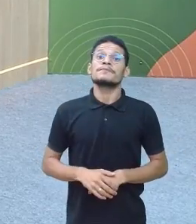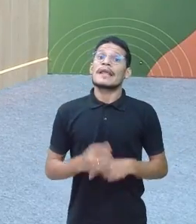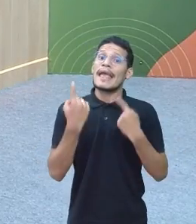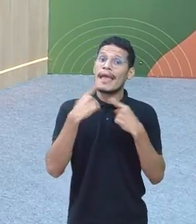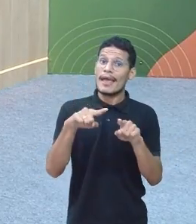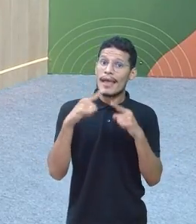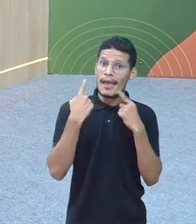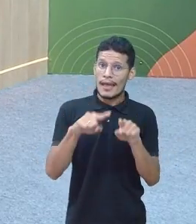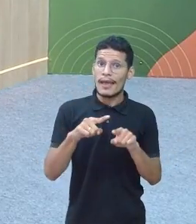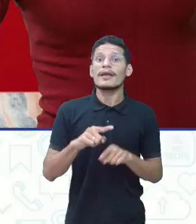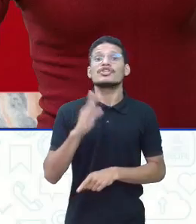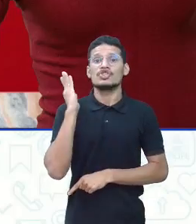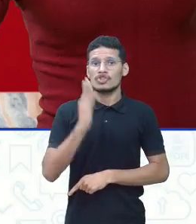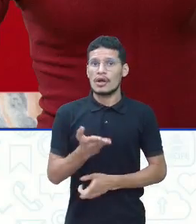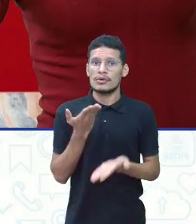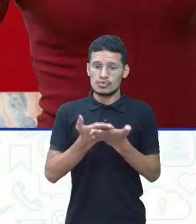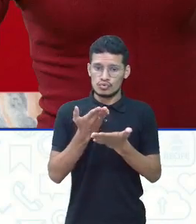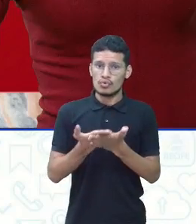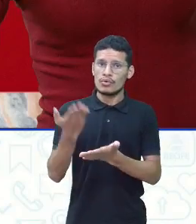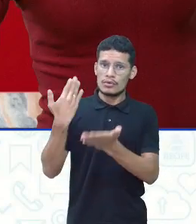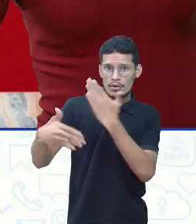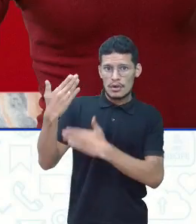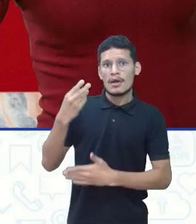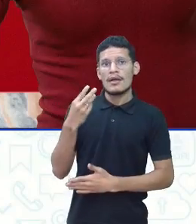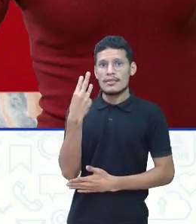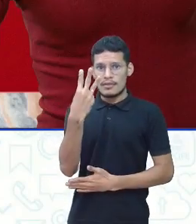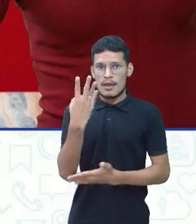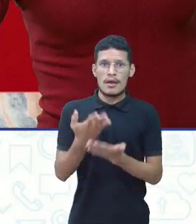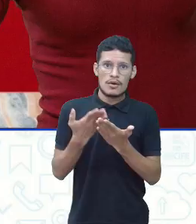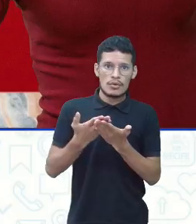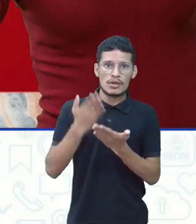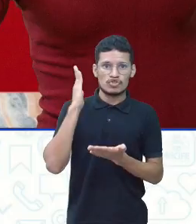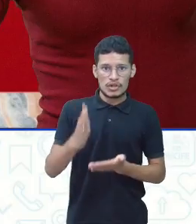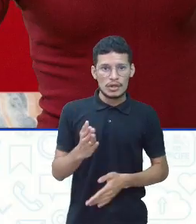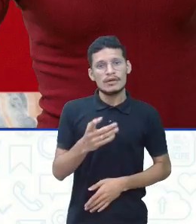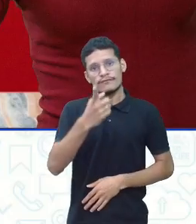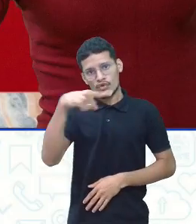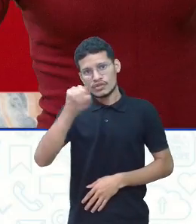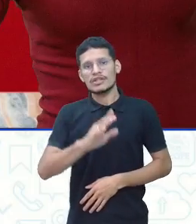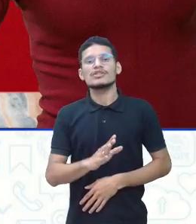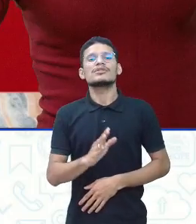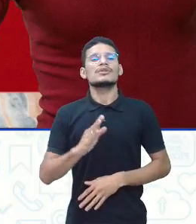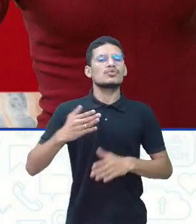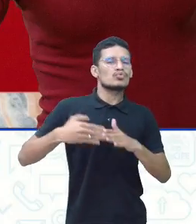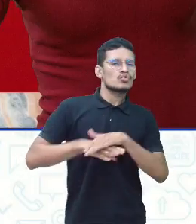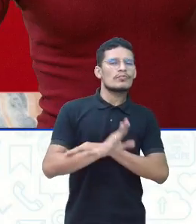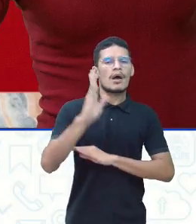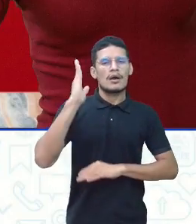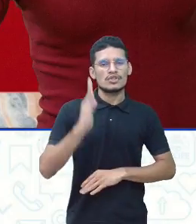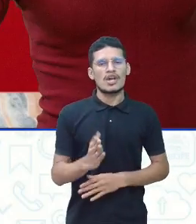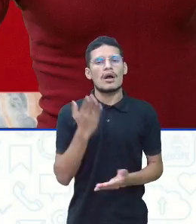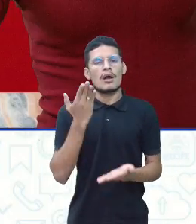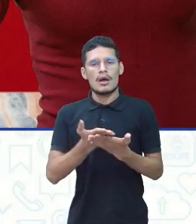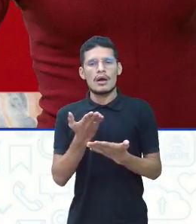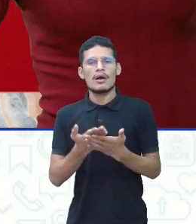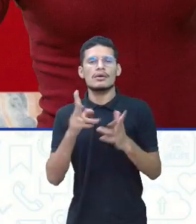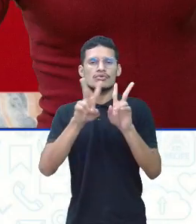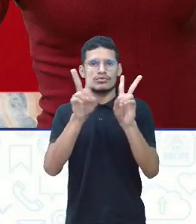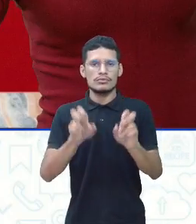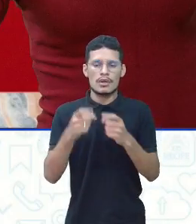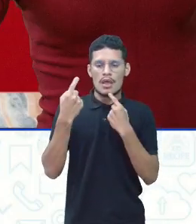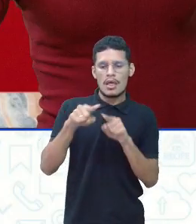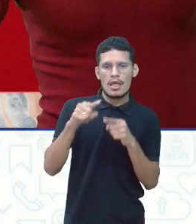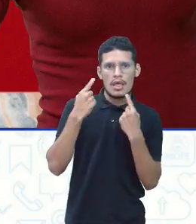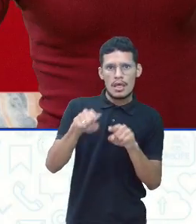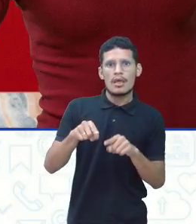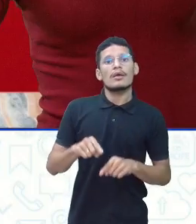Reclamação, né? A gente já viu em outras aulas, umas 3 aulas de carta de reclamação, vocês já estão completamente acostumados com a ideia de reclamar.